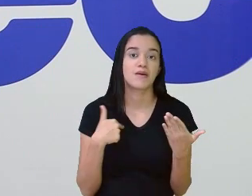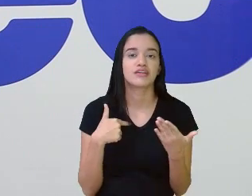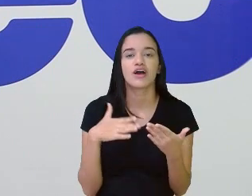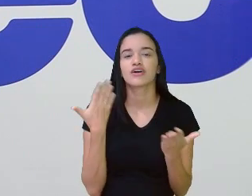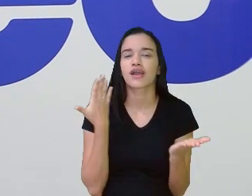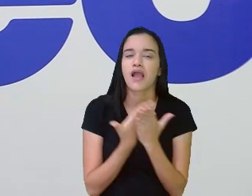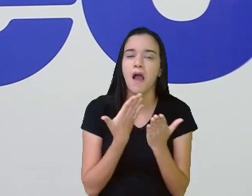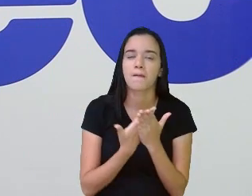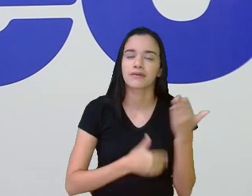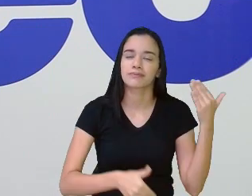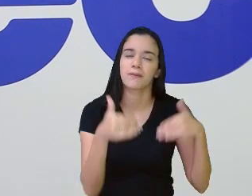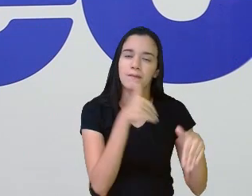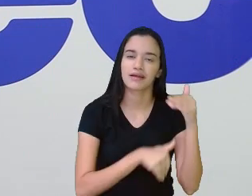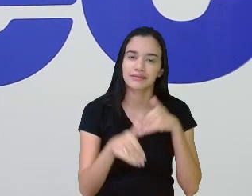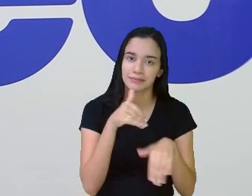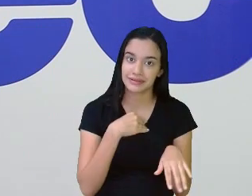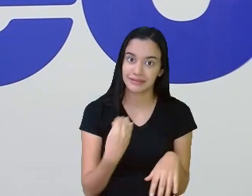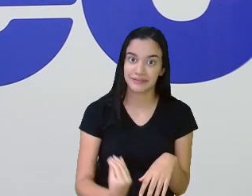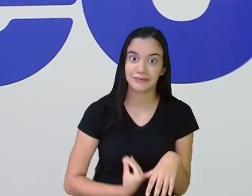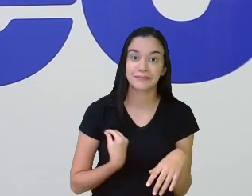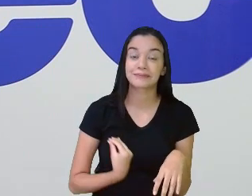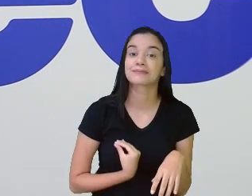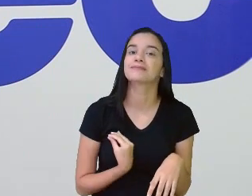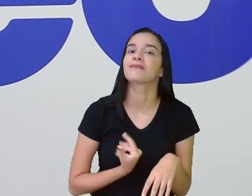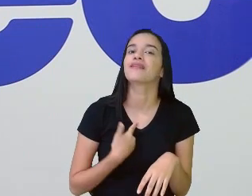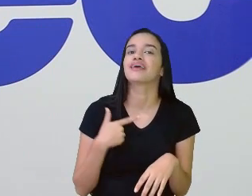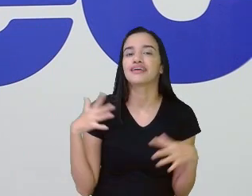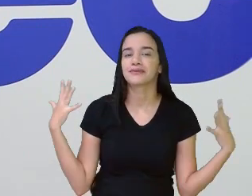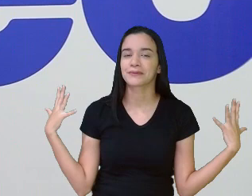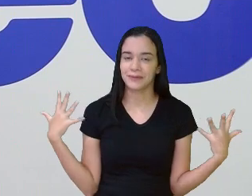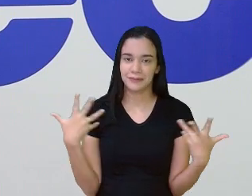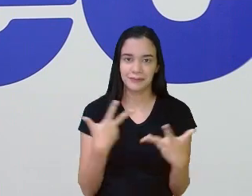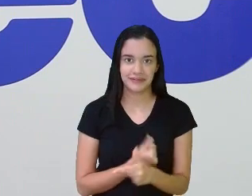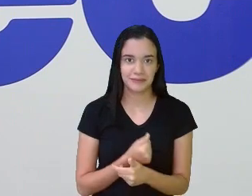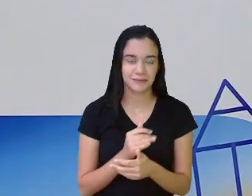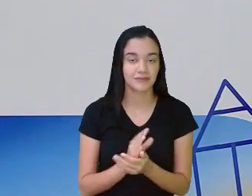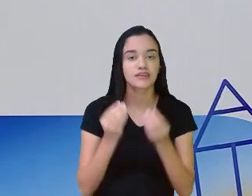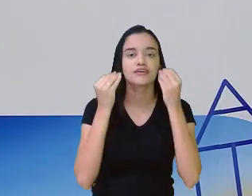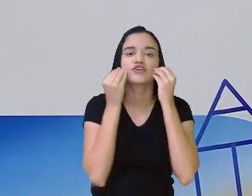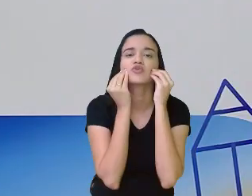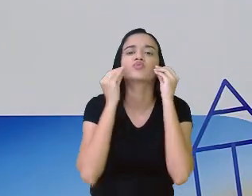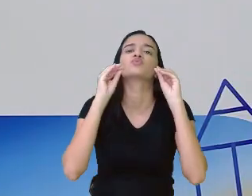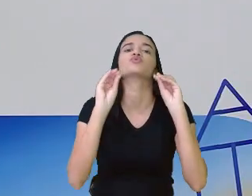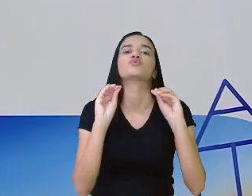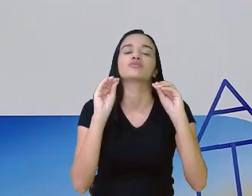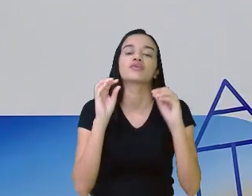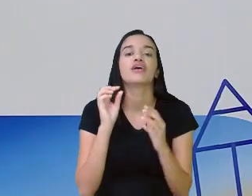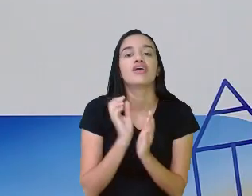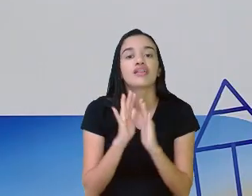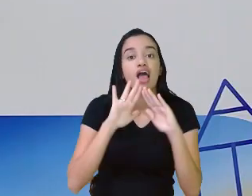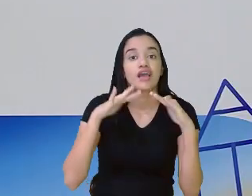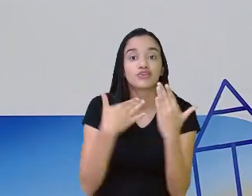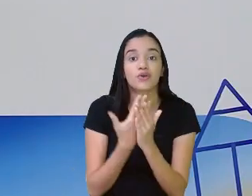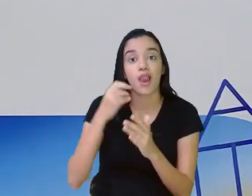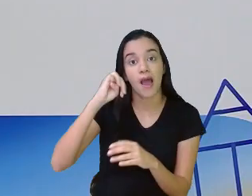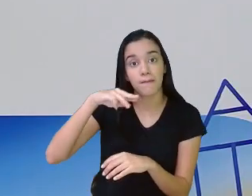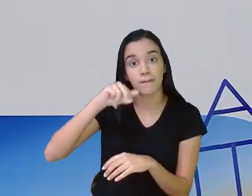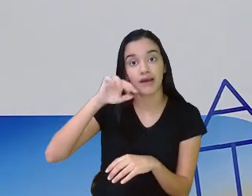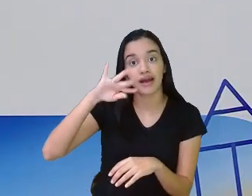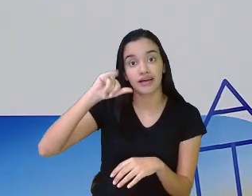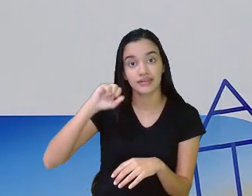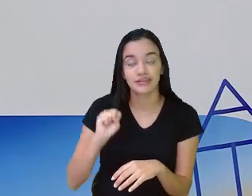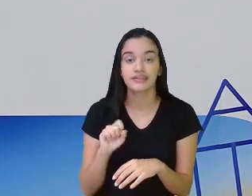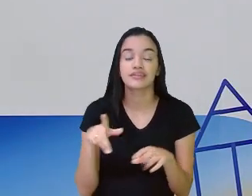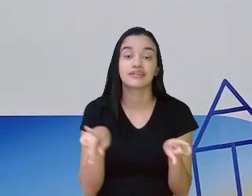boa, viu? Que estão participando ativamente. Eita, que maravilhoso. Beijo, né, pro pessoal do Matias Delgado. O pessoal da